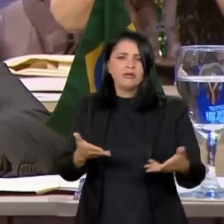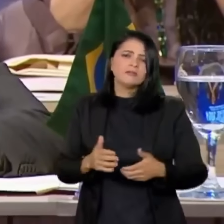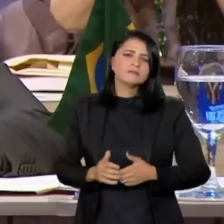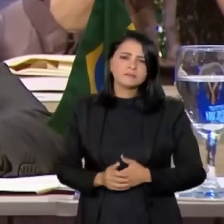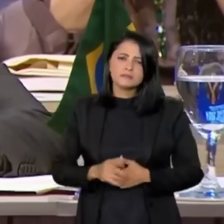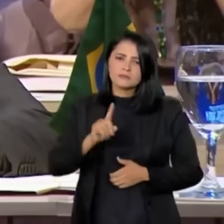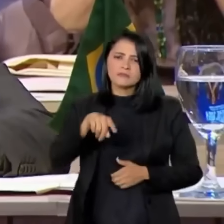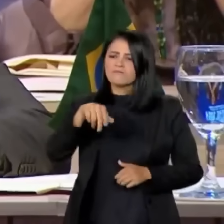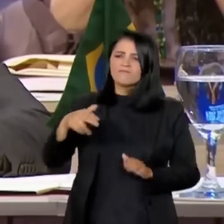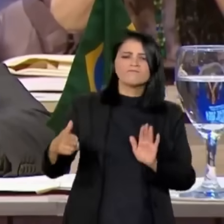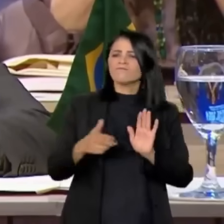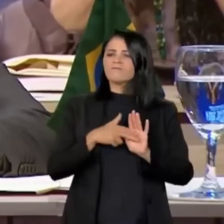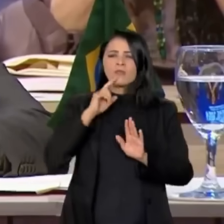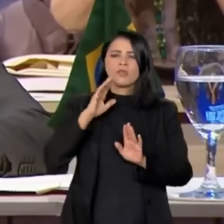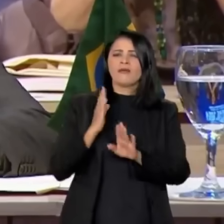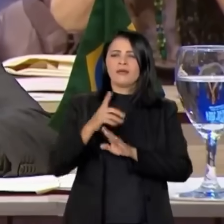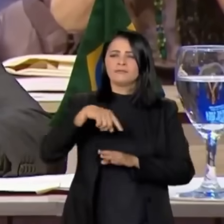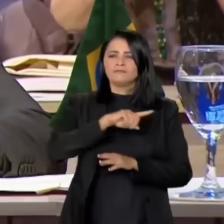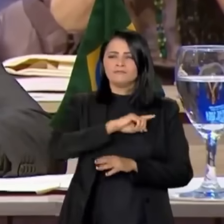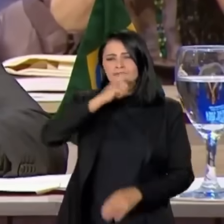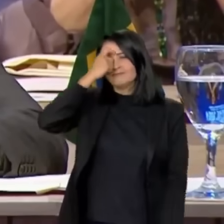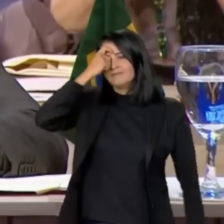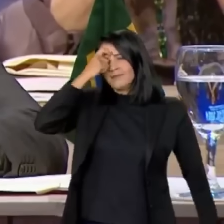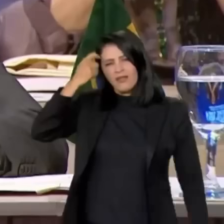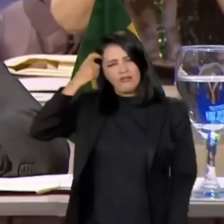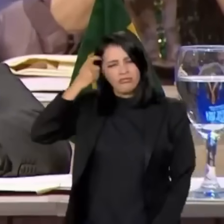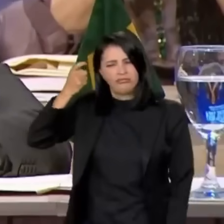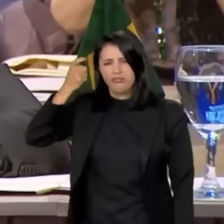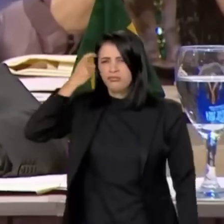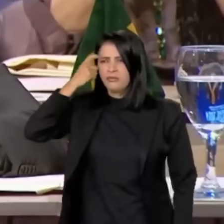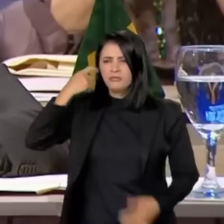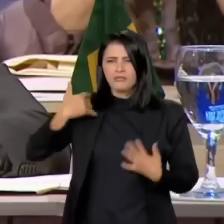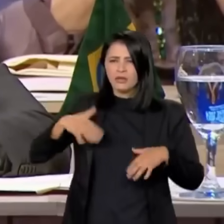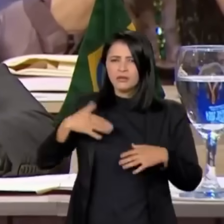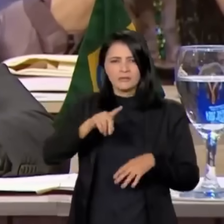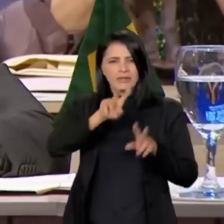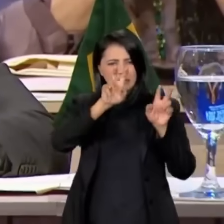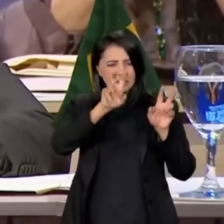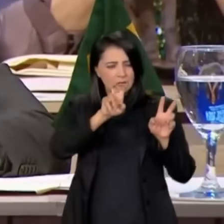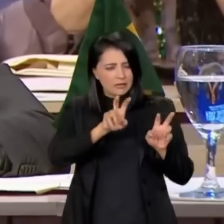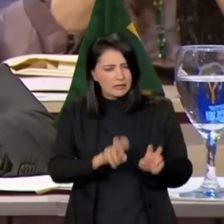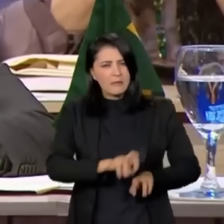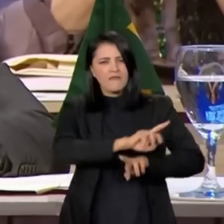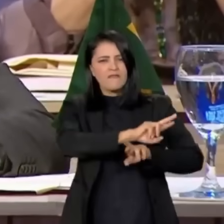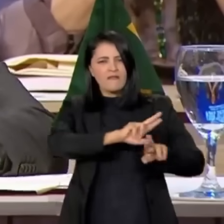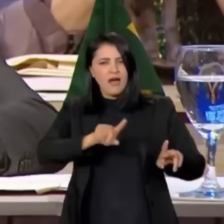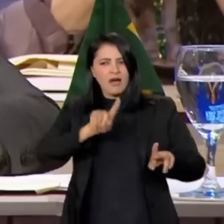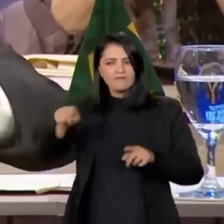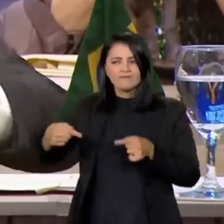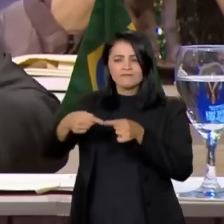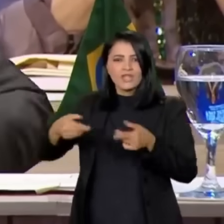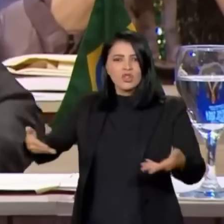uma constatação que pesa em nossas consciências. Nenhum tema é mais atual e